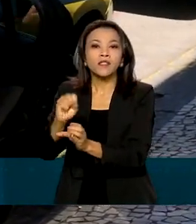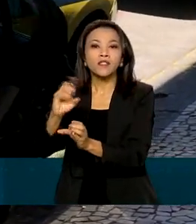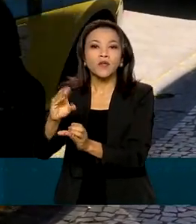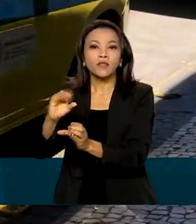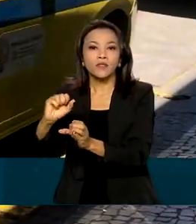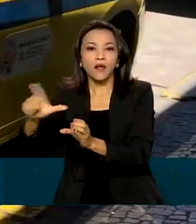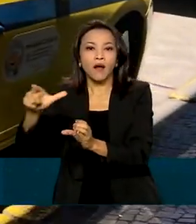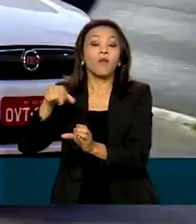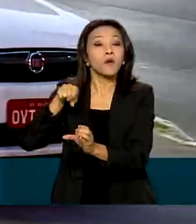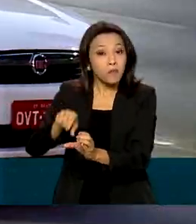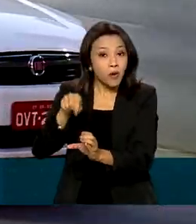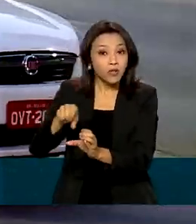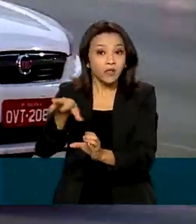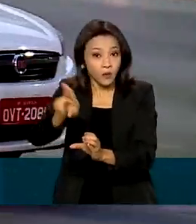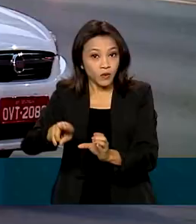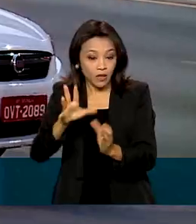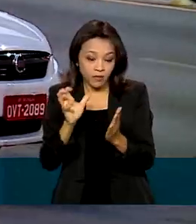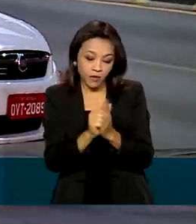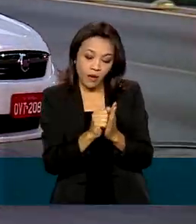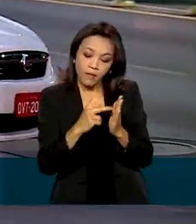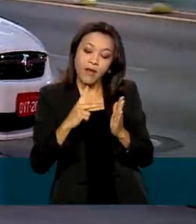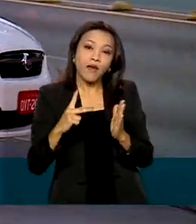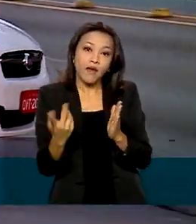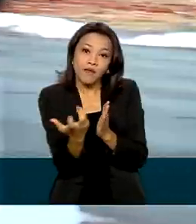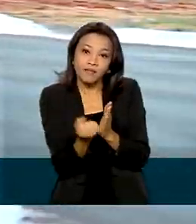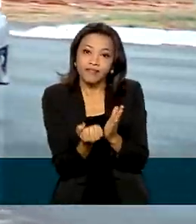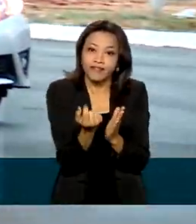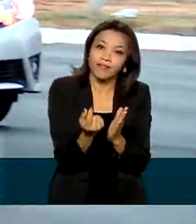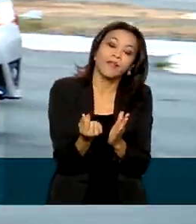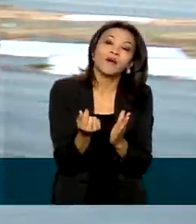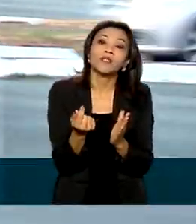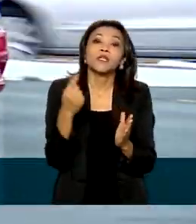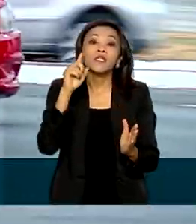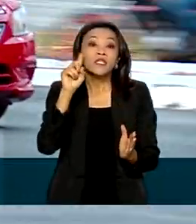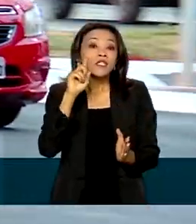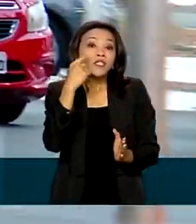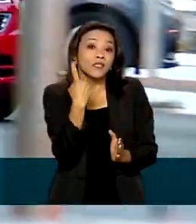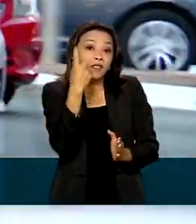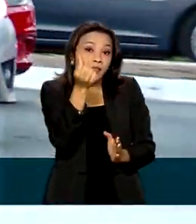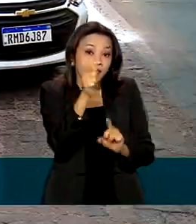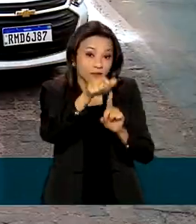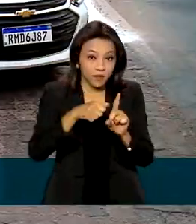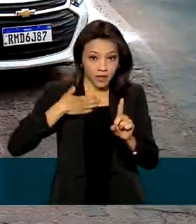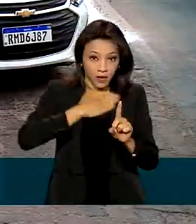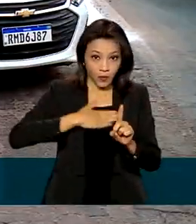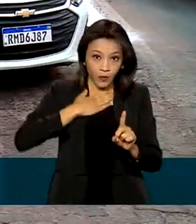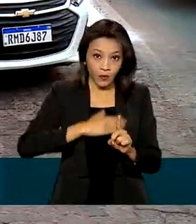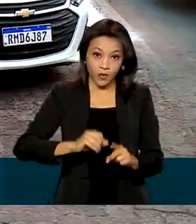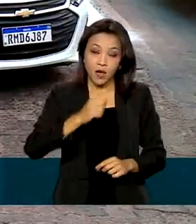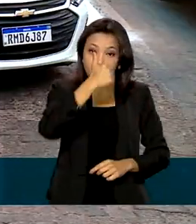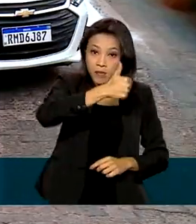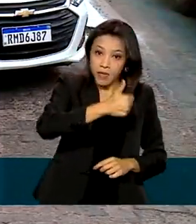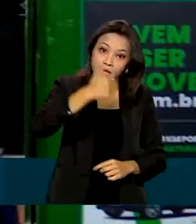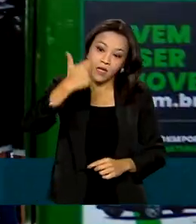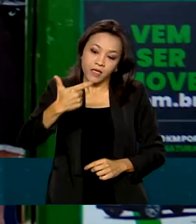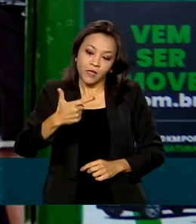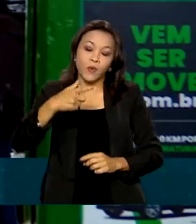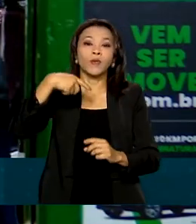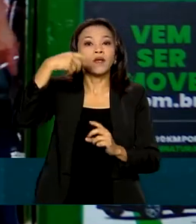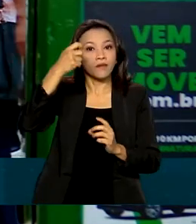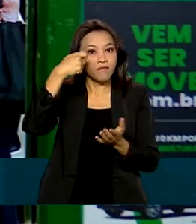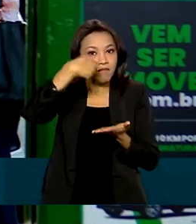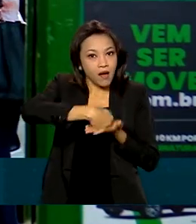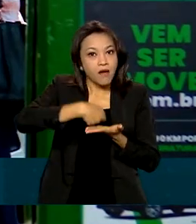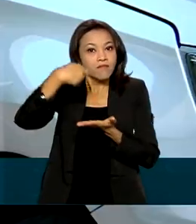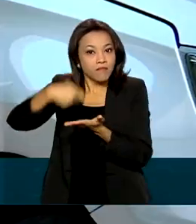pode ser movimentado pelo aplicativo Caixa tem no dia Dezesseis de agosto as duas primeiras parcelas já tinham